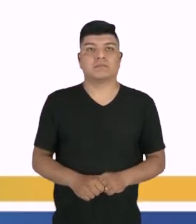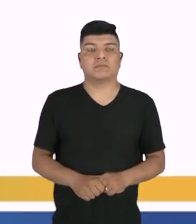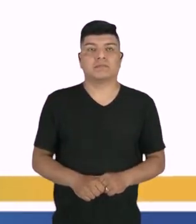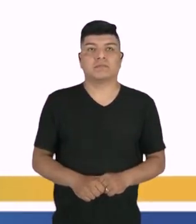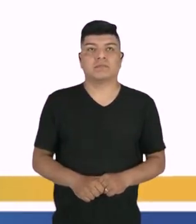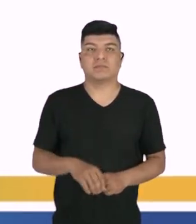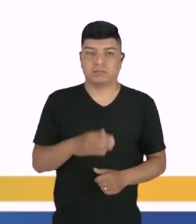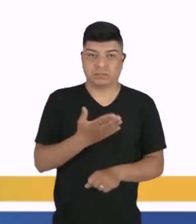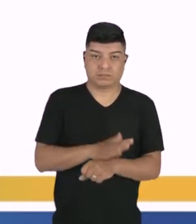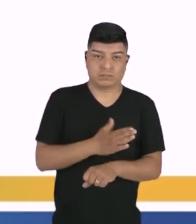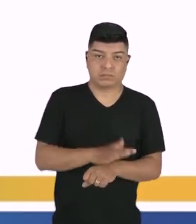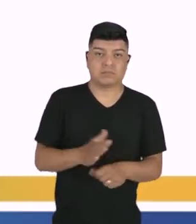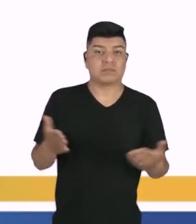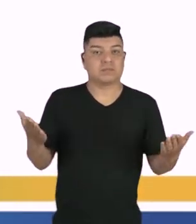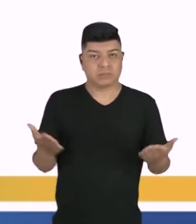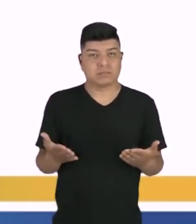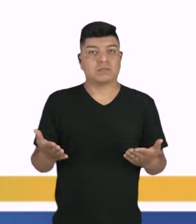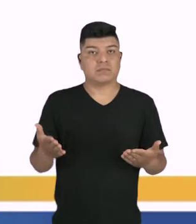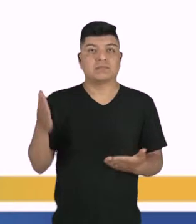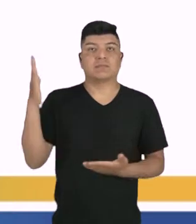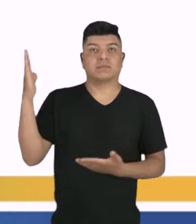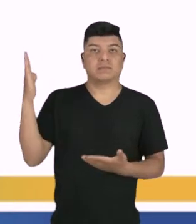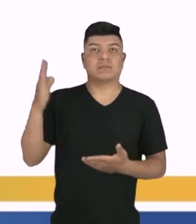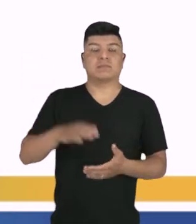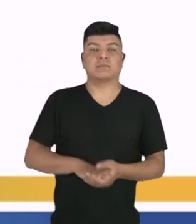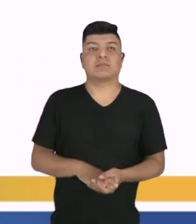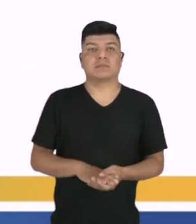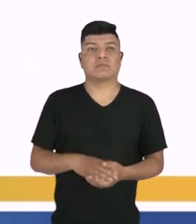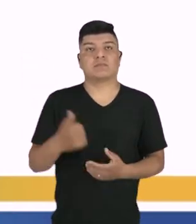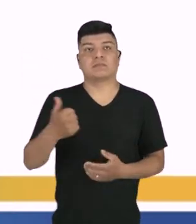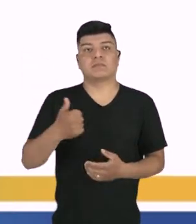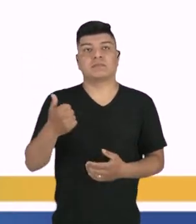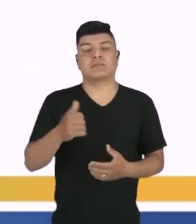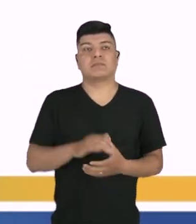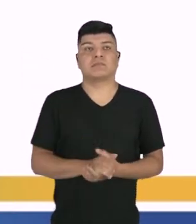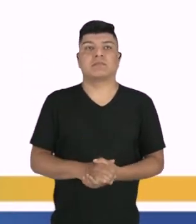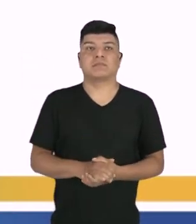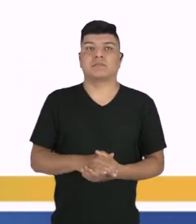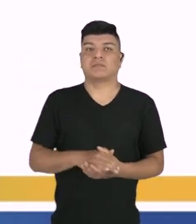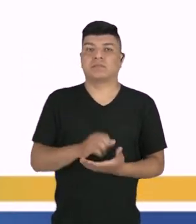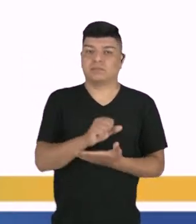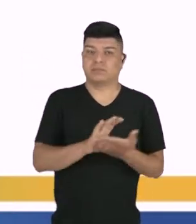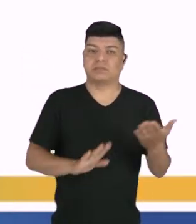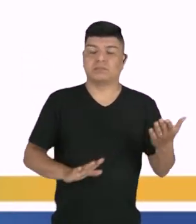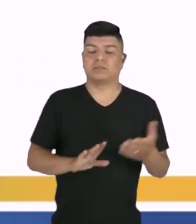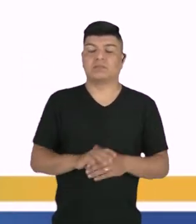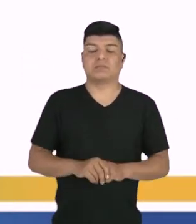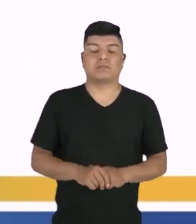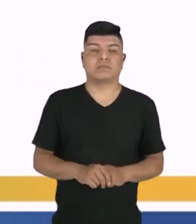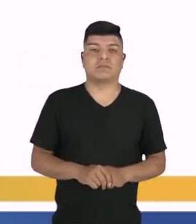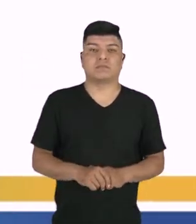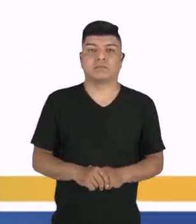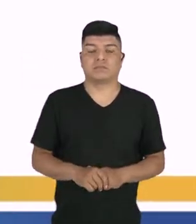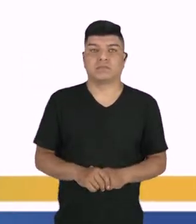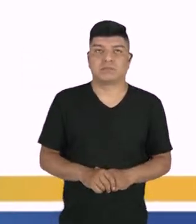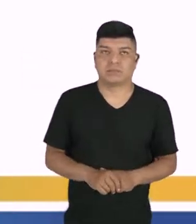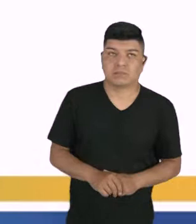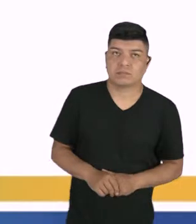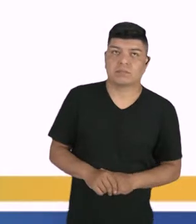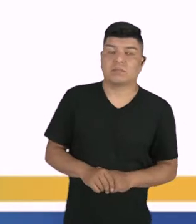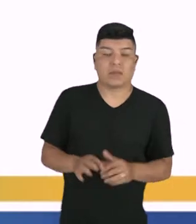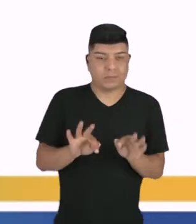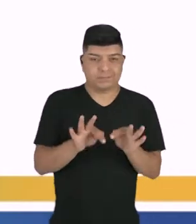já testar aqui, né, ou treinar com esse primeiro exercício, né? Então, uma situação, problema